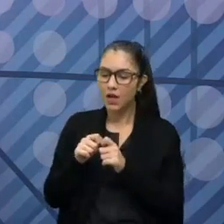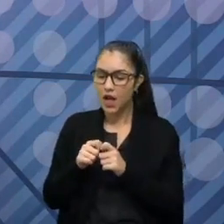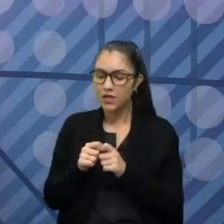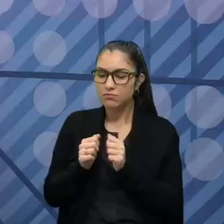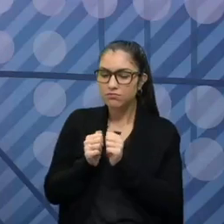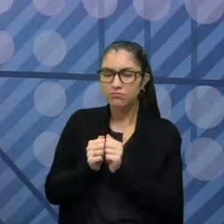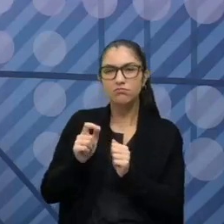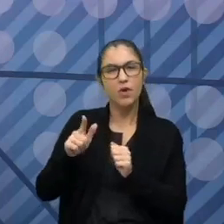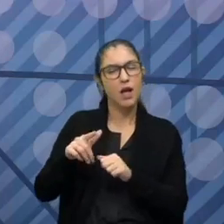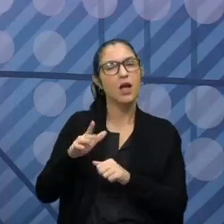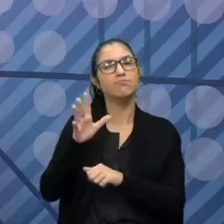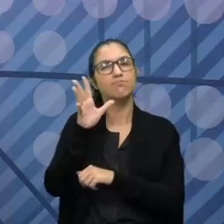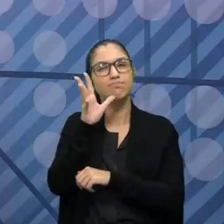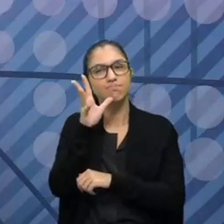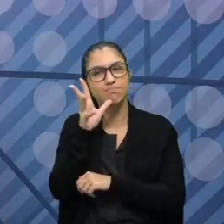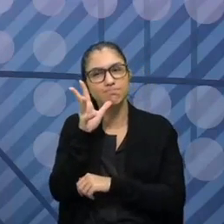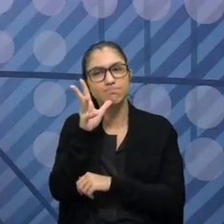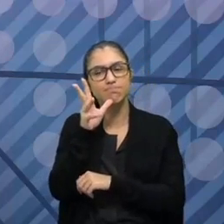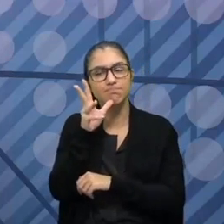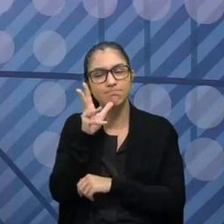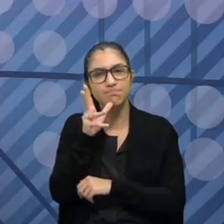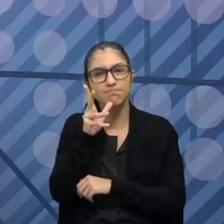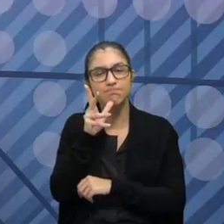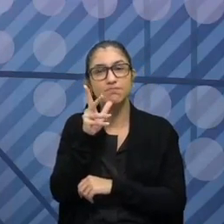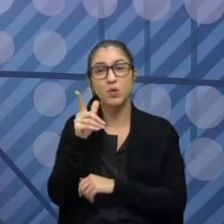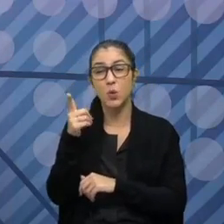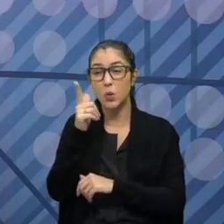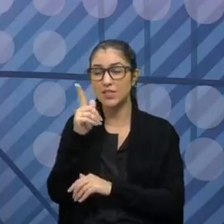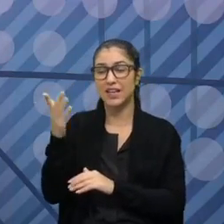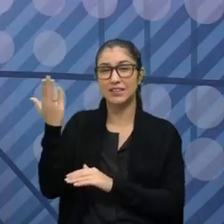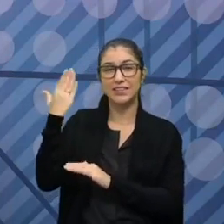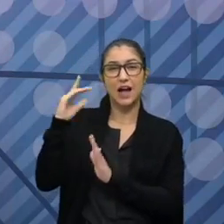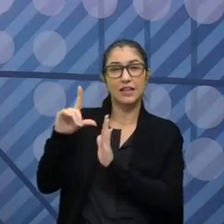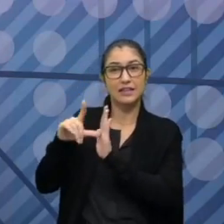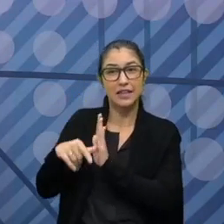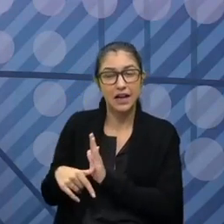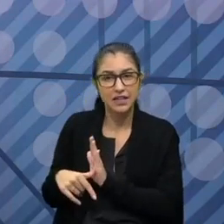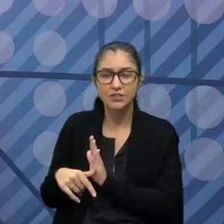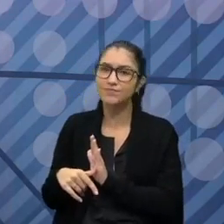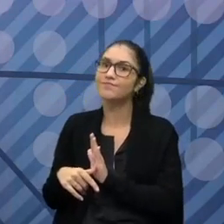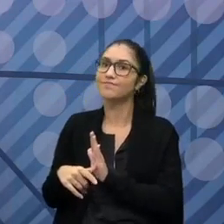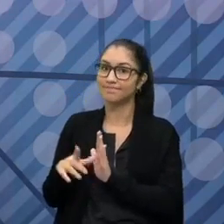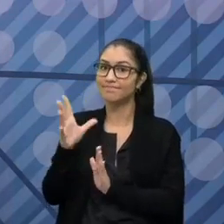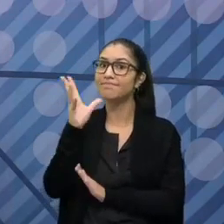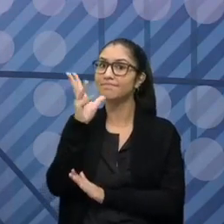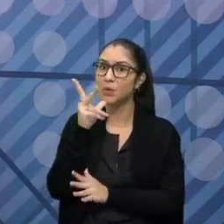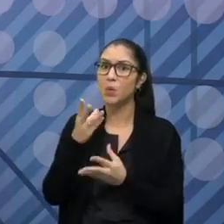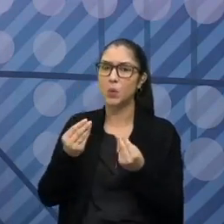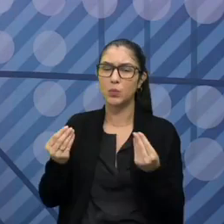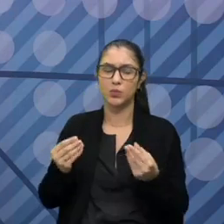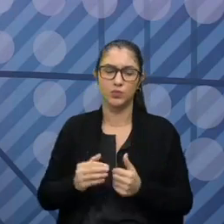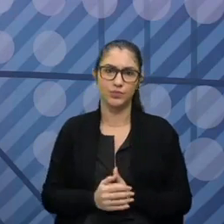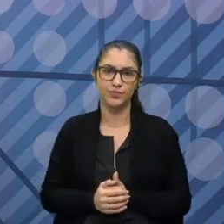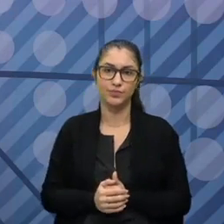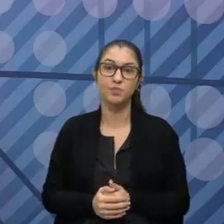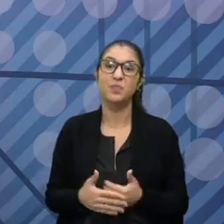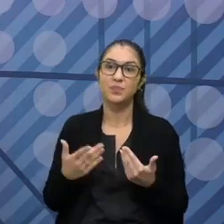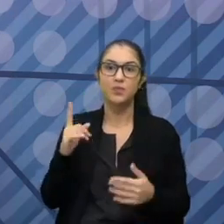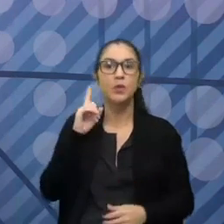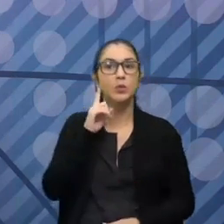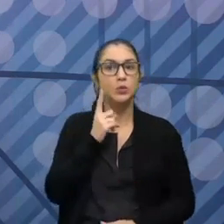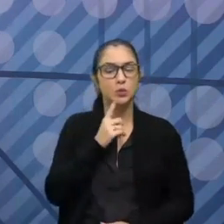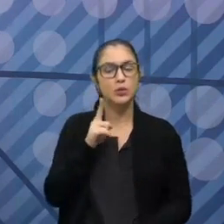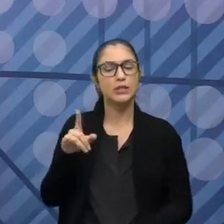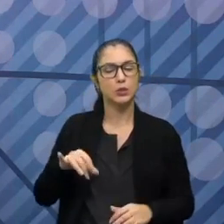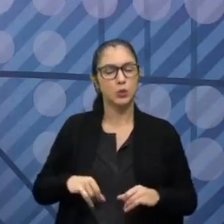E claro que é bem mais devagar. E tirar esse atraso que ficou da escolarização demora bastante. Né? Então, o